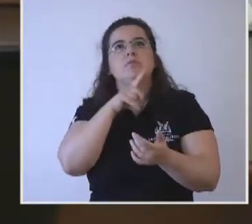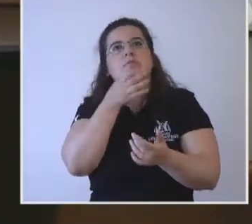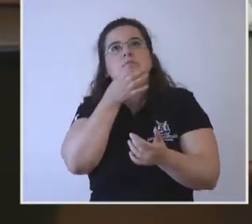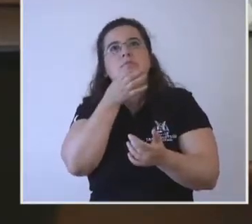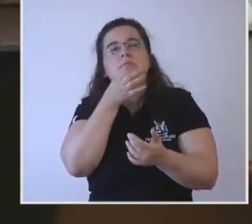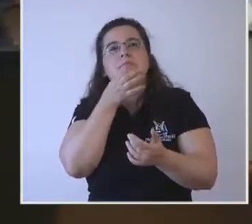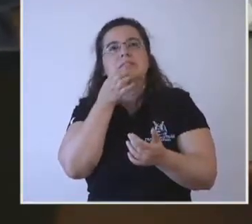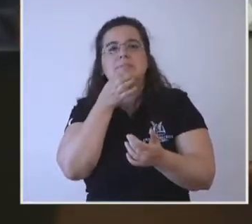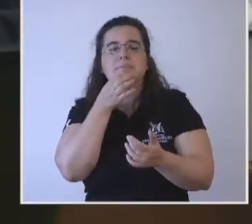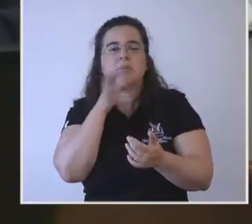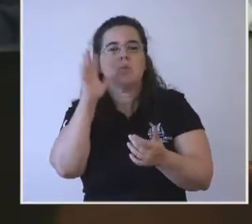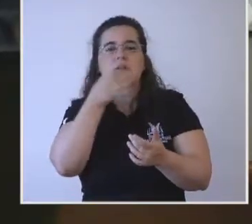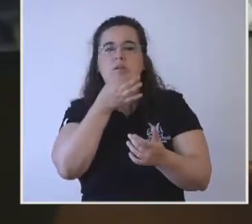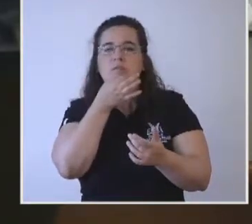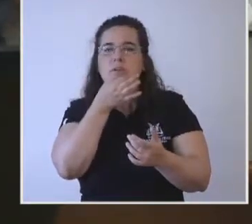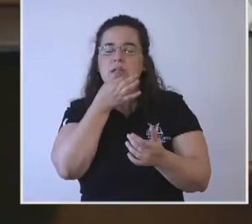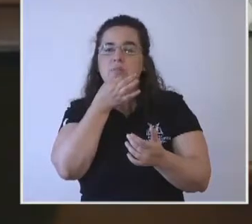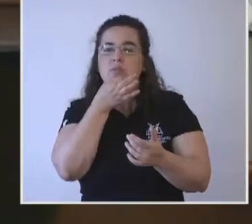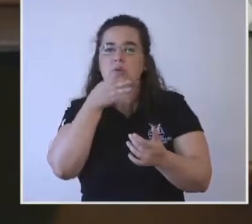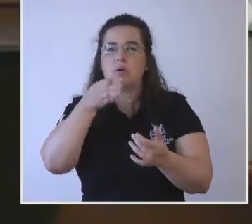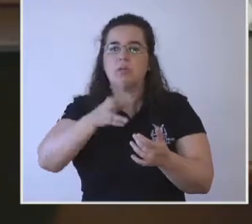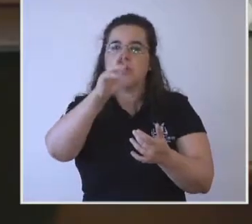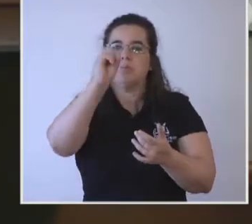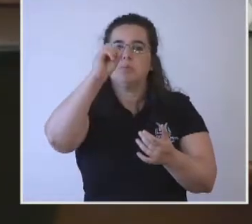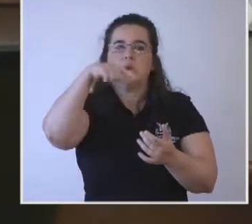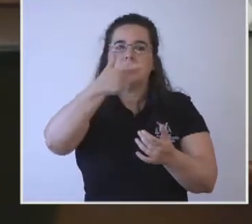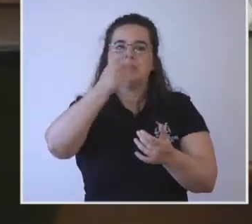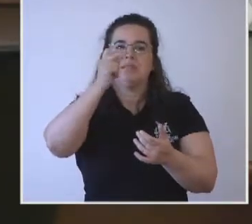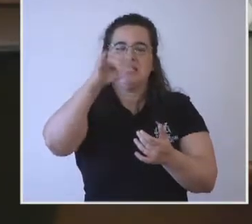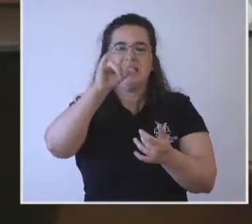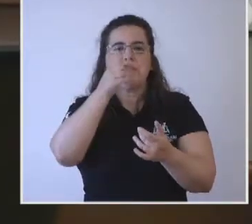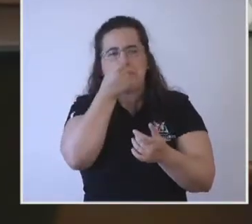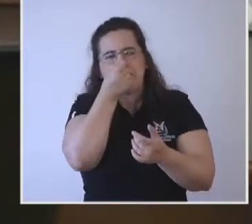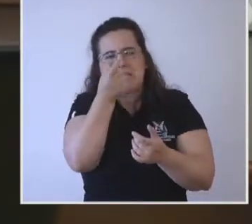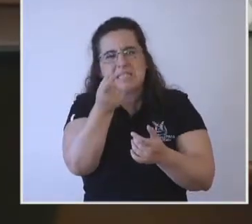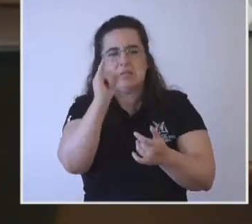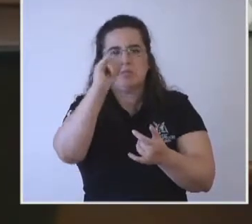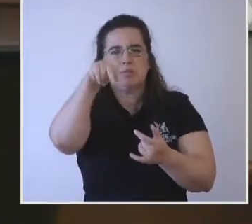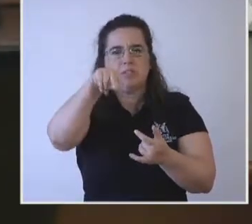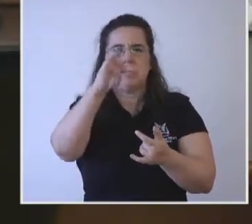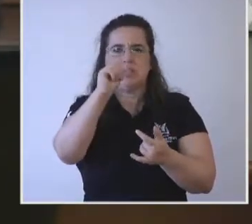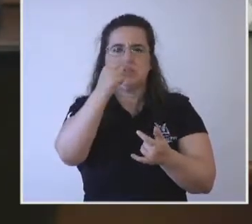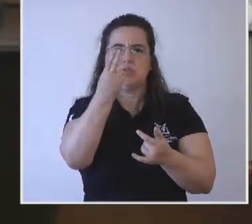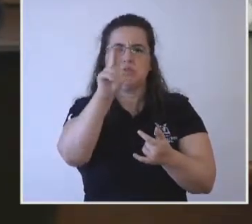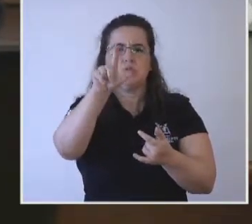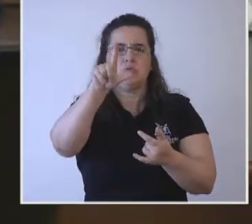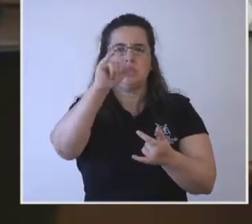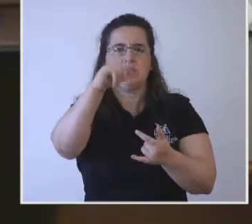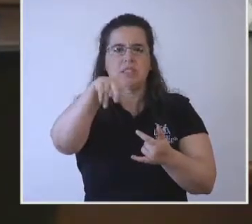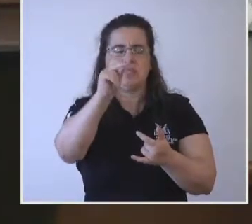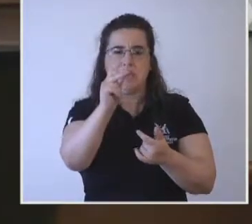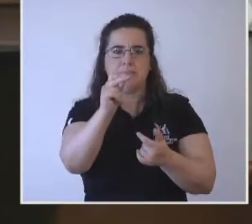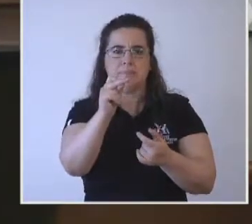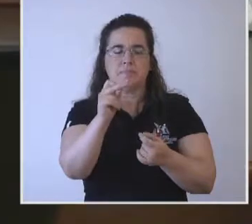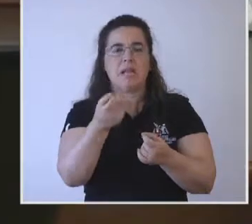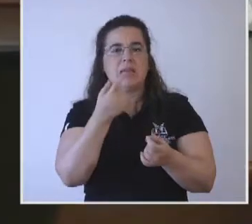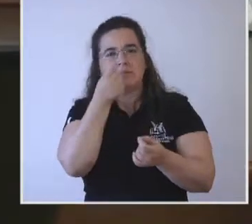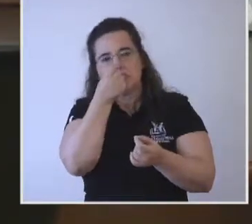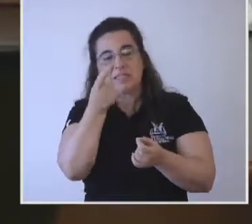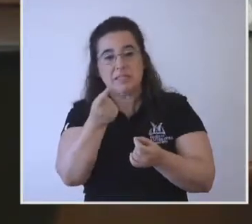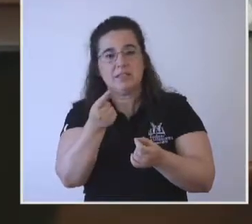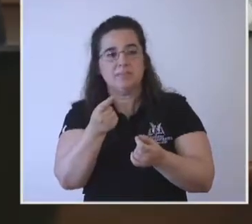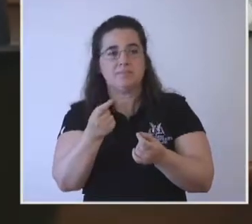com a insulina, que está ligada a um gene, e existem 6 proteínas ligadas a este gene. E eu falo-vos esta manhã